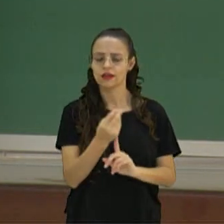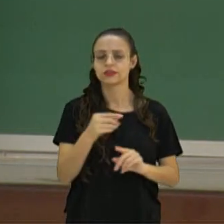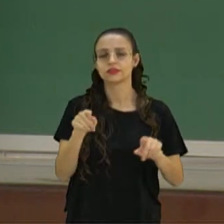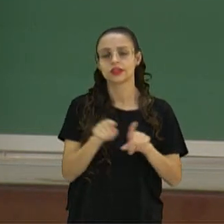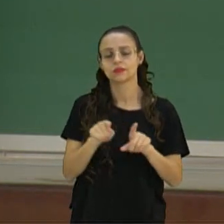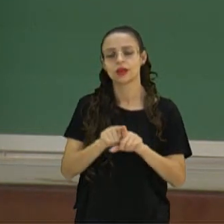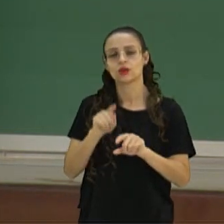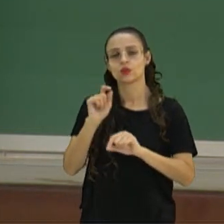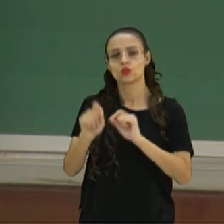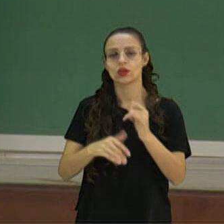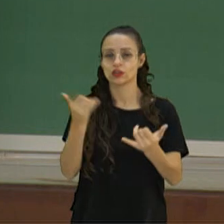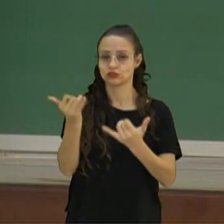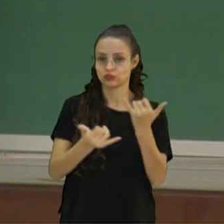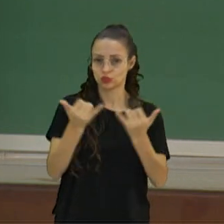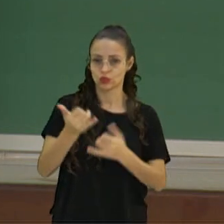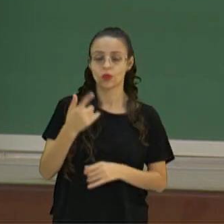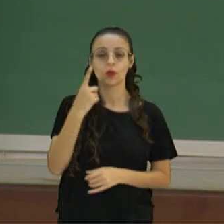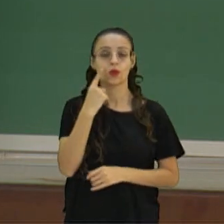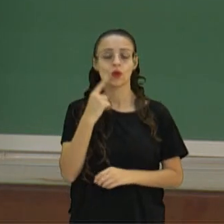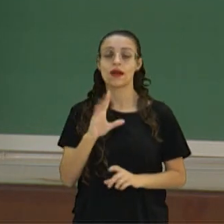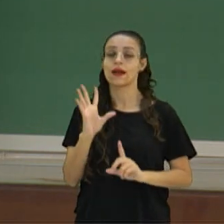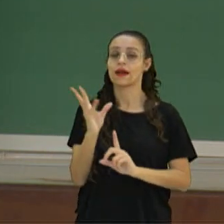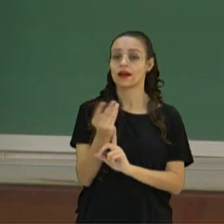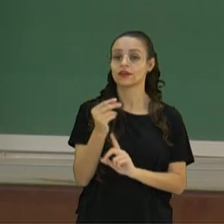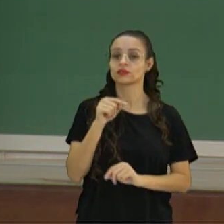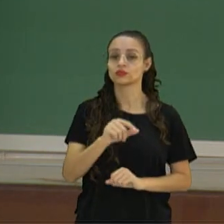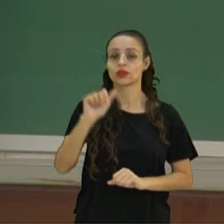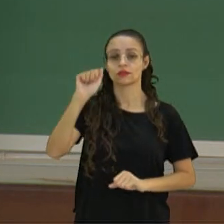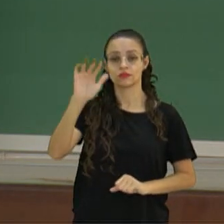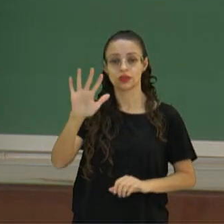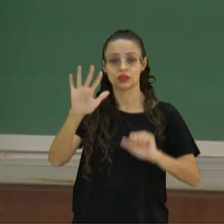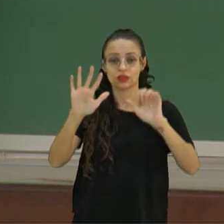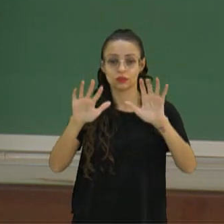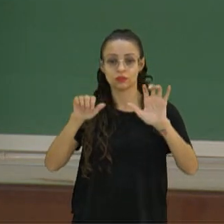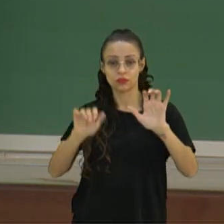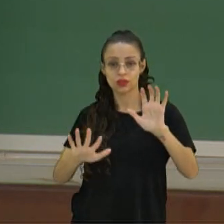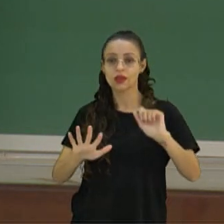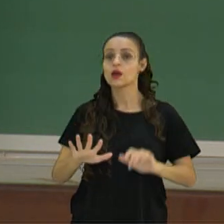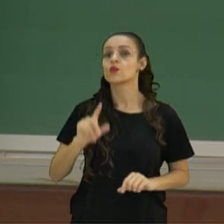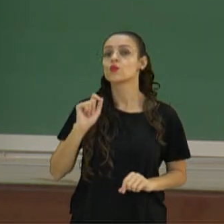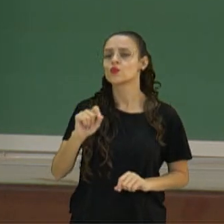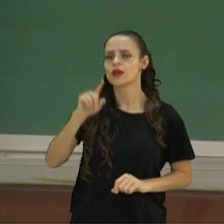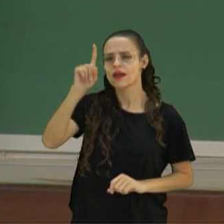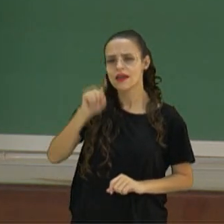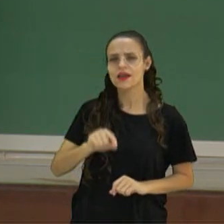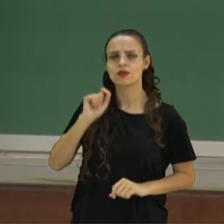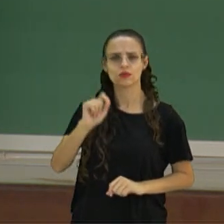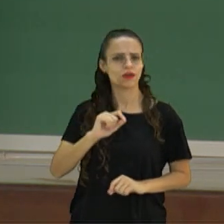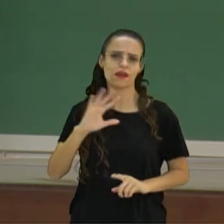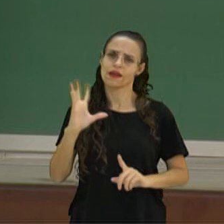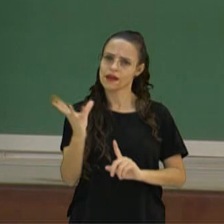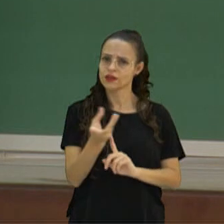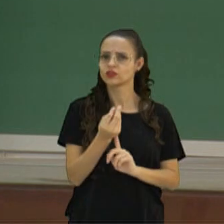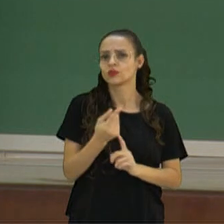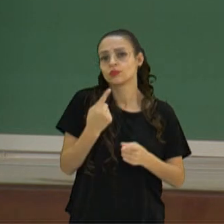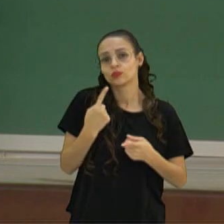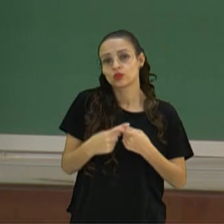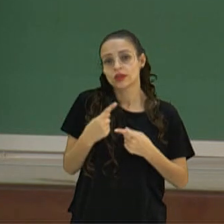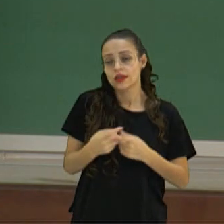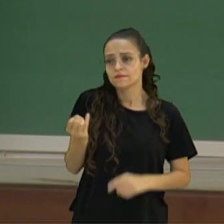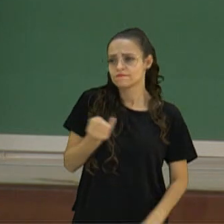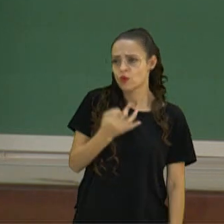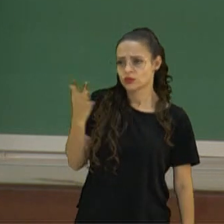parte do jogo em si, né? Então, dentro da arte, a mímica pode ser considerada uma arte, né? Pois muitos